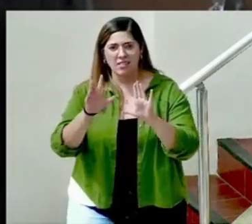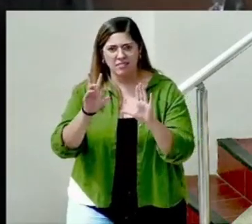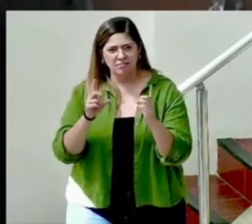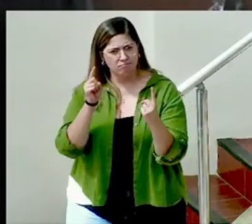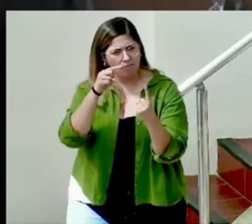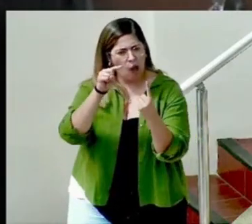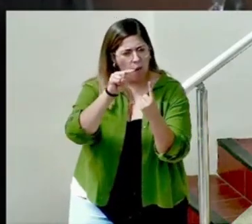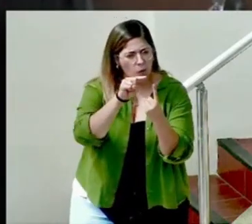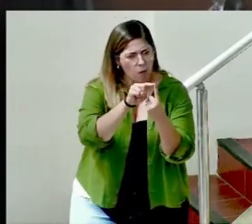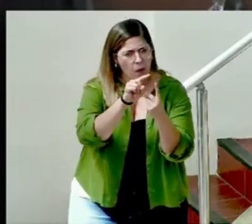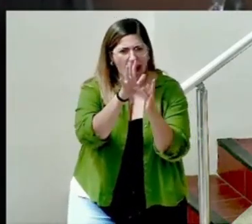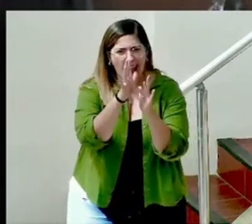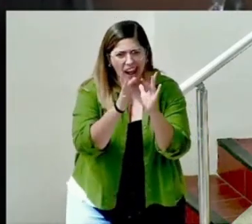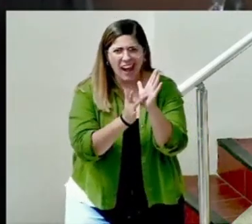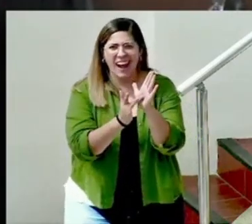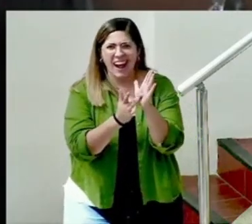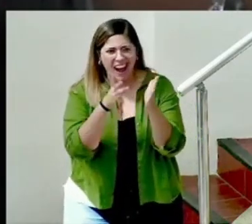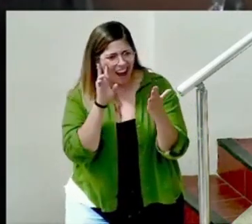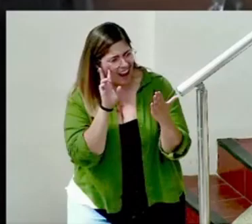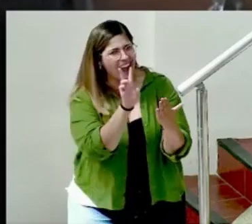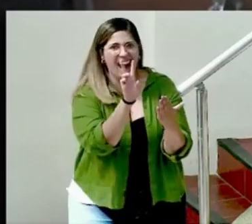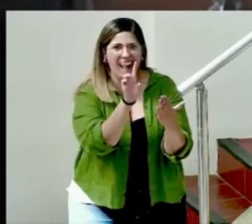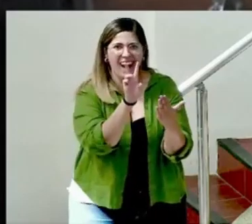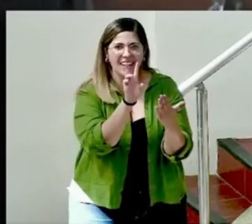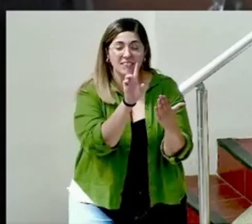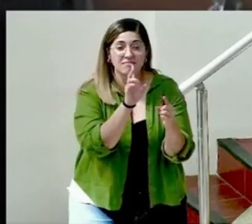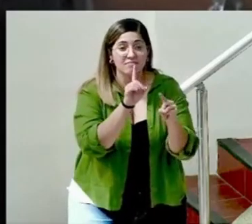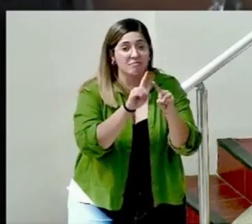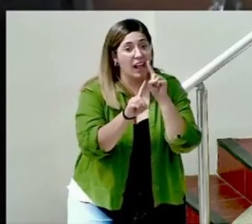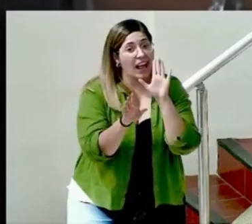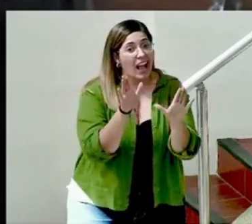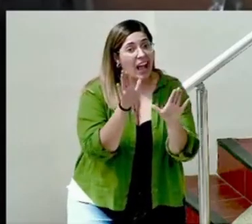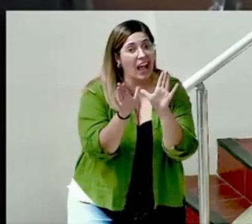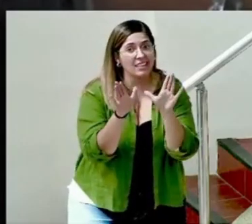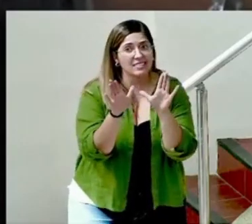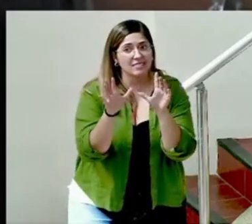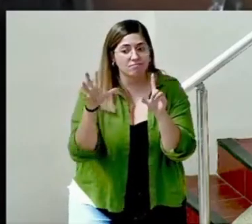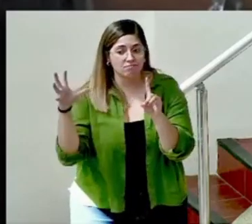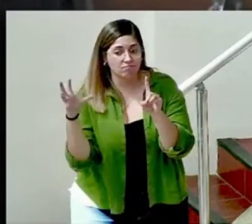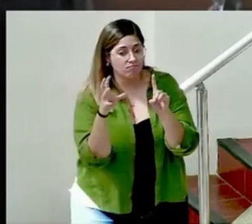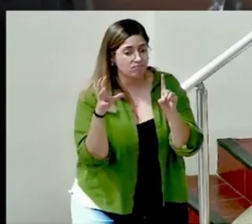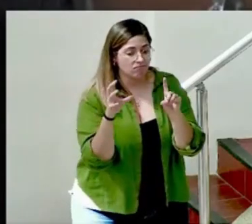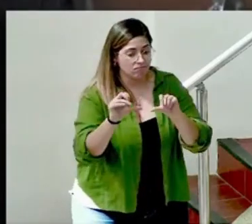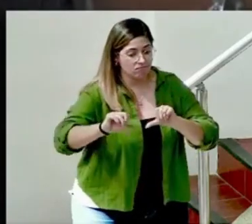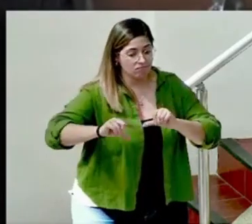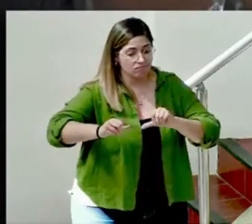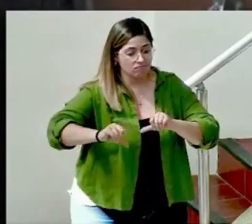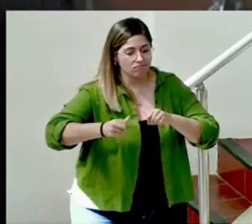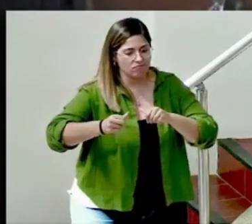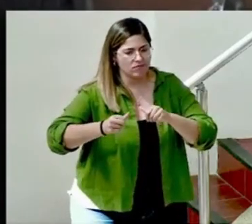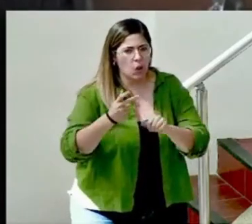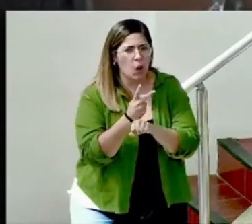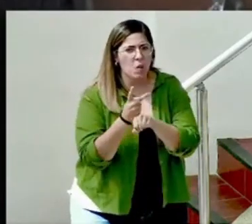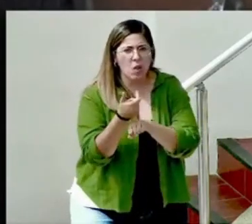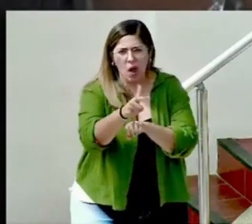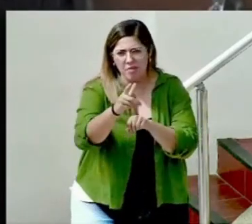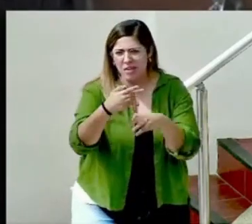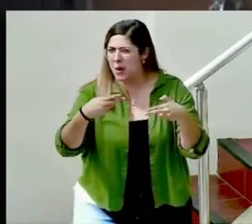Cristo, passando a buscar outras coisas no lugar de Cristo. E essas